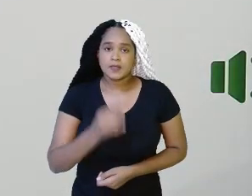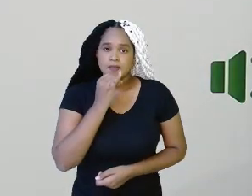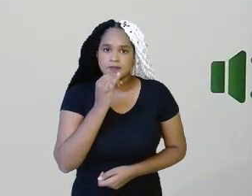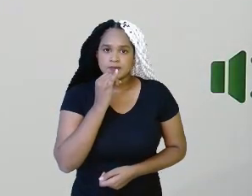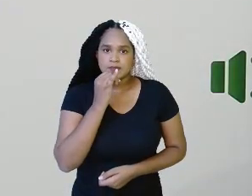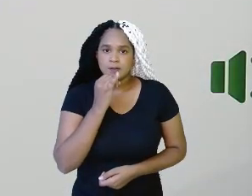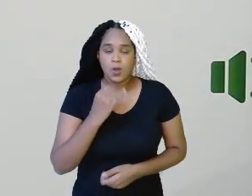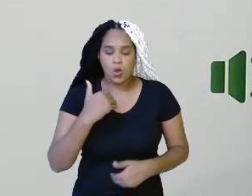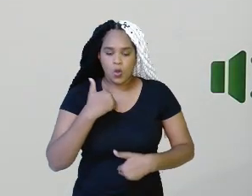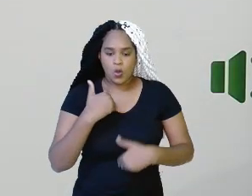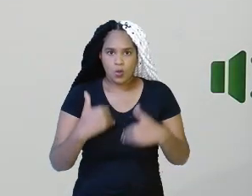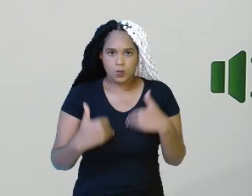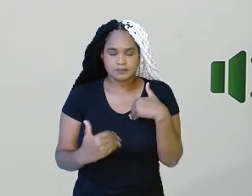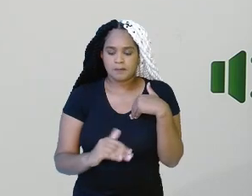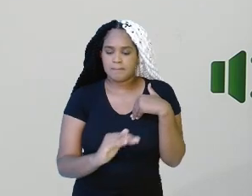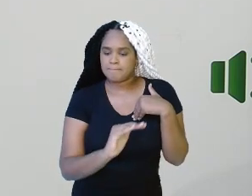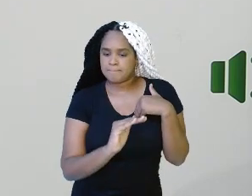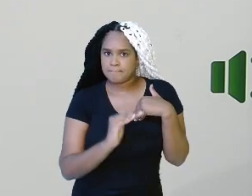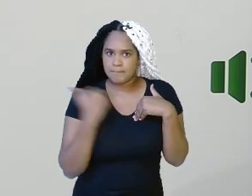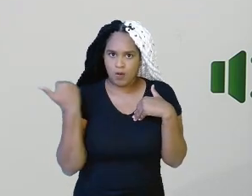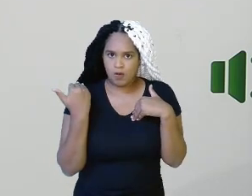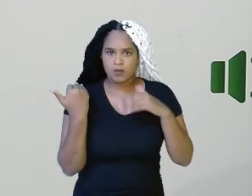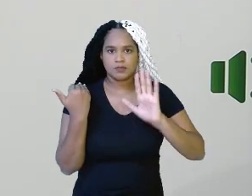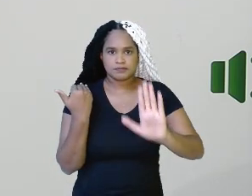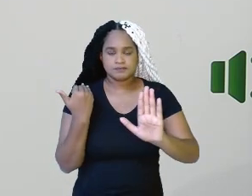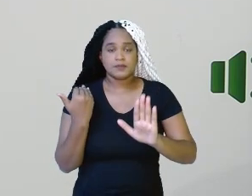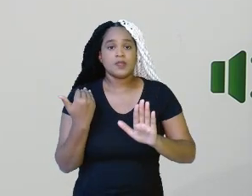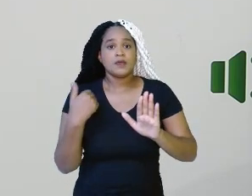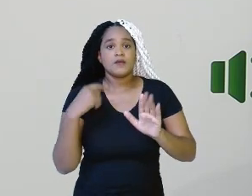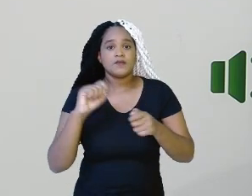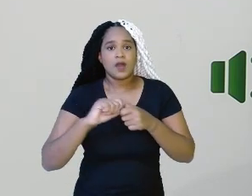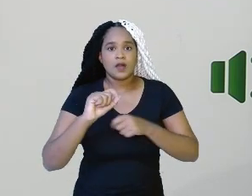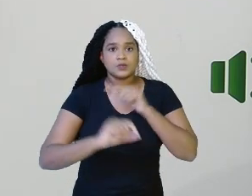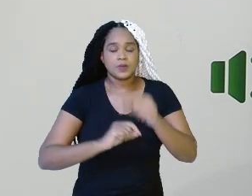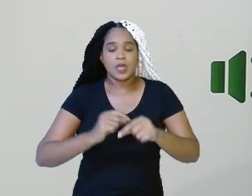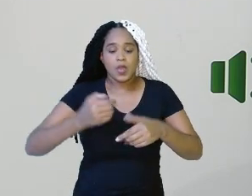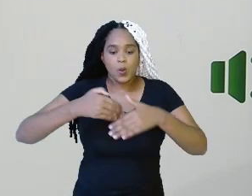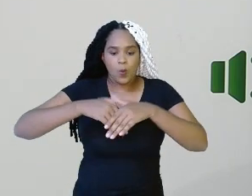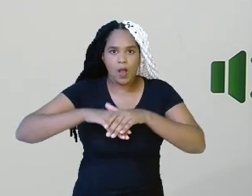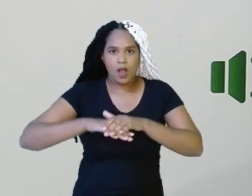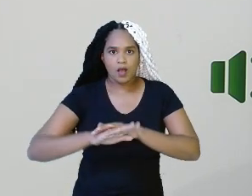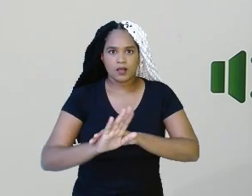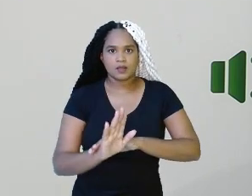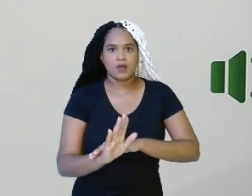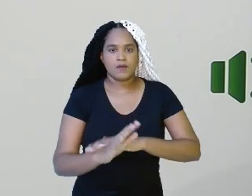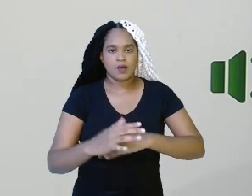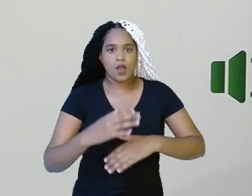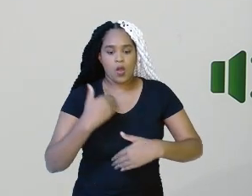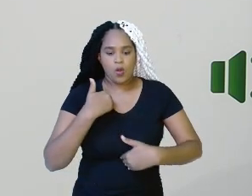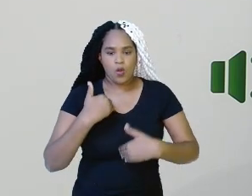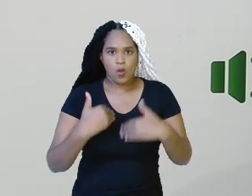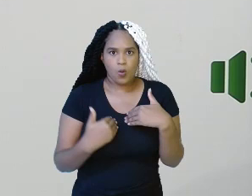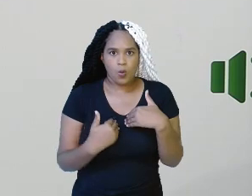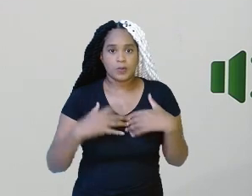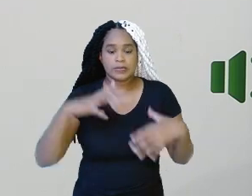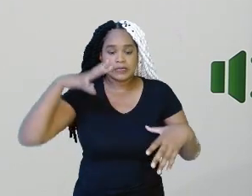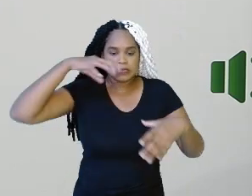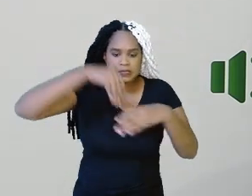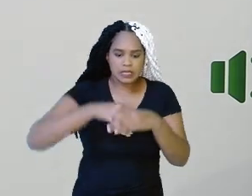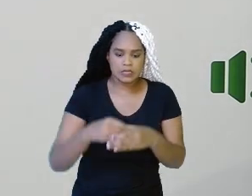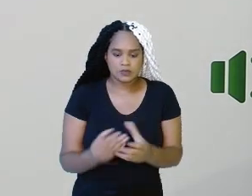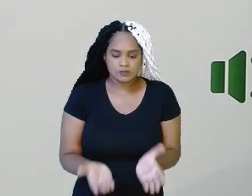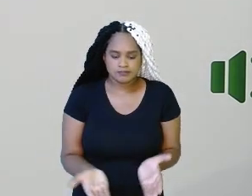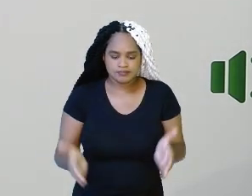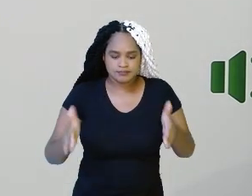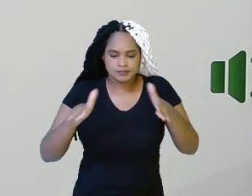restos mortais dentro de potes grandes de cerâmica, certo? É uma questão de cultura mesmo, de tradição. E